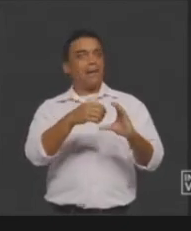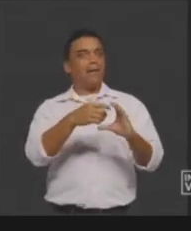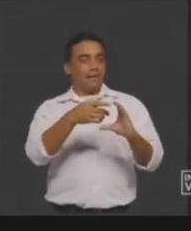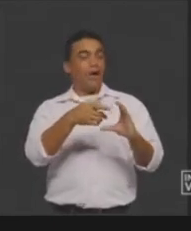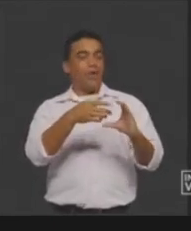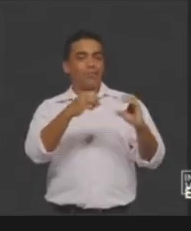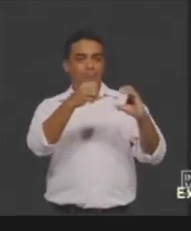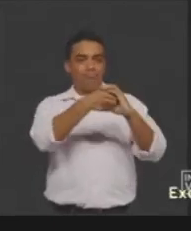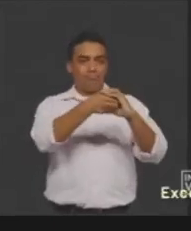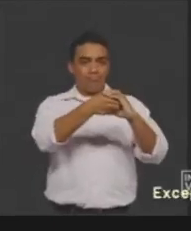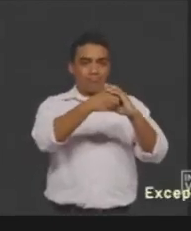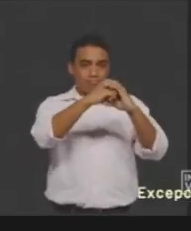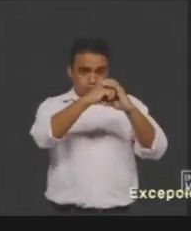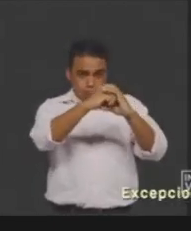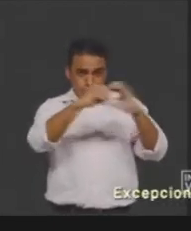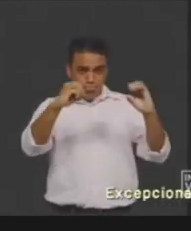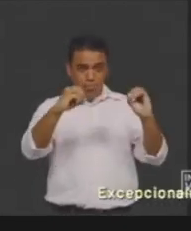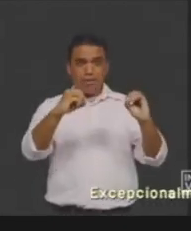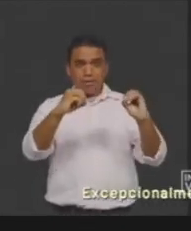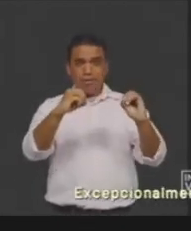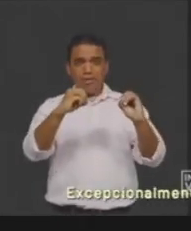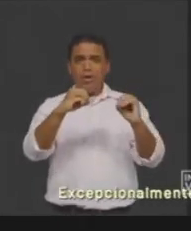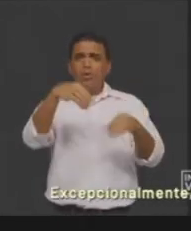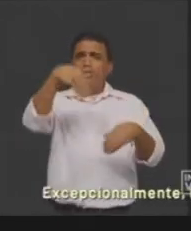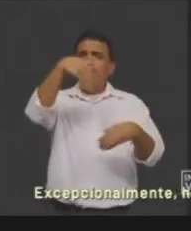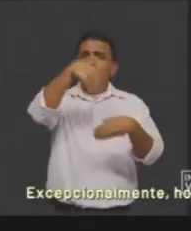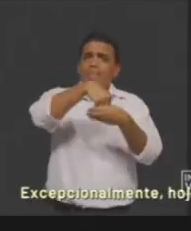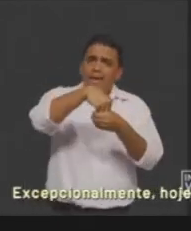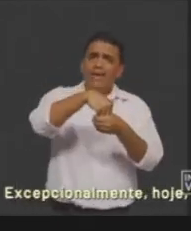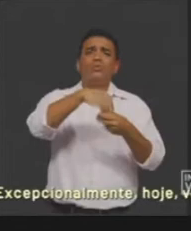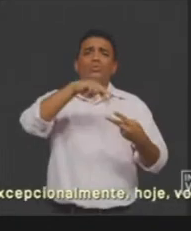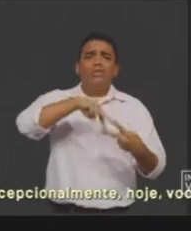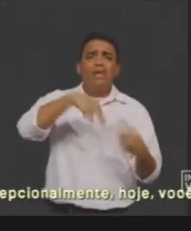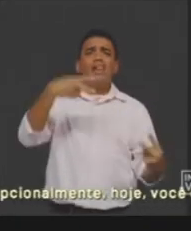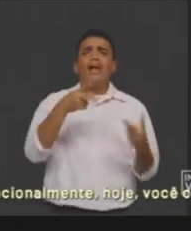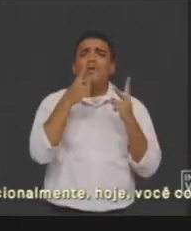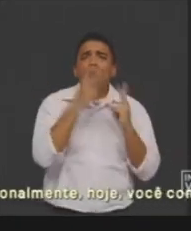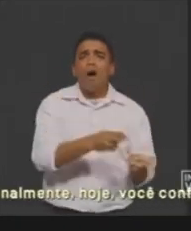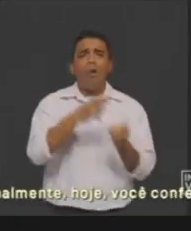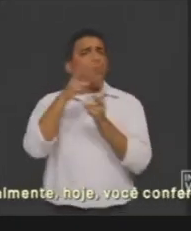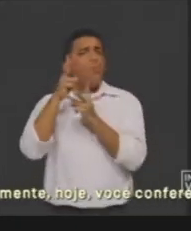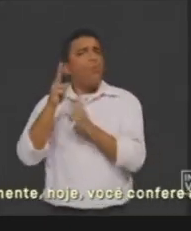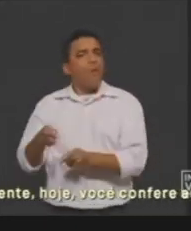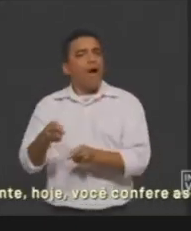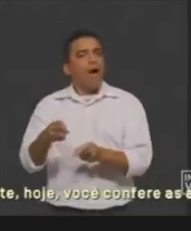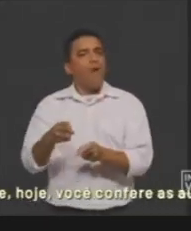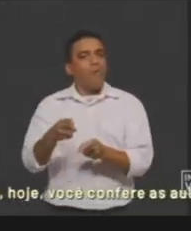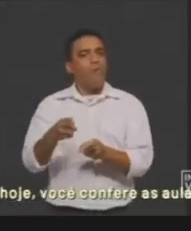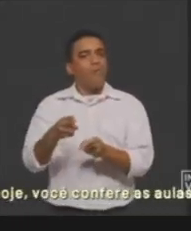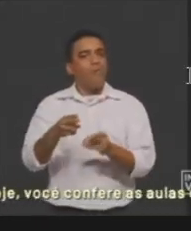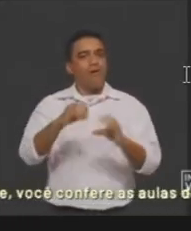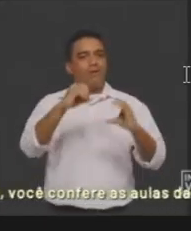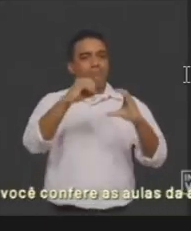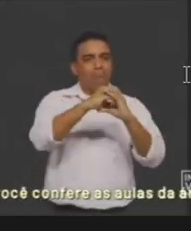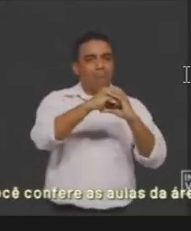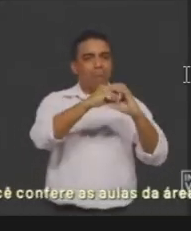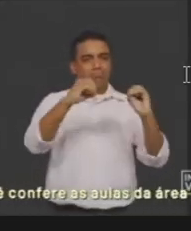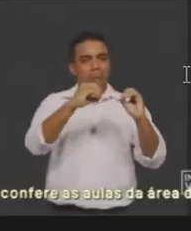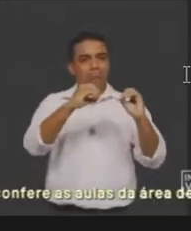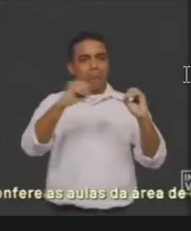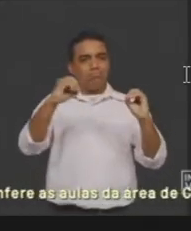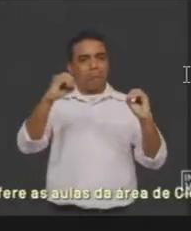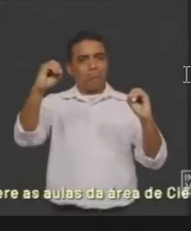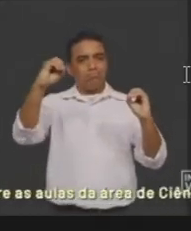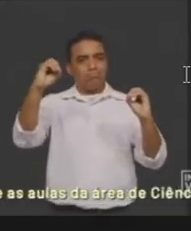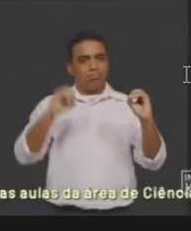o mesmo DNA, ou seja, o código genético das células filhas é idêntico ao código genético da célula que gerou essas